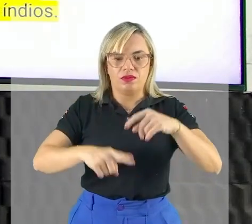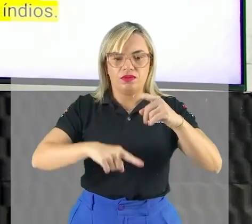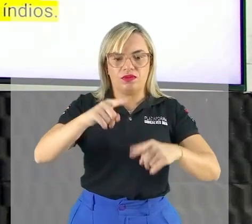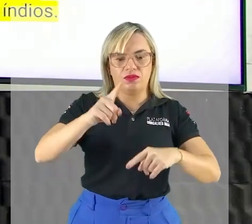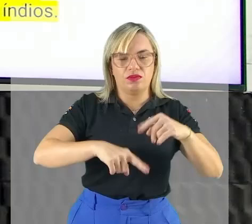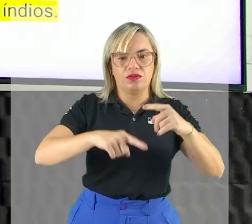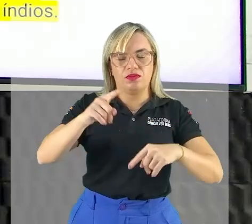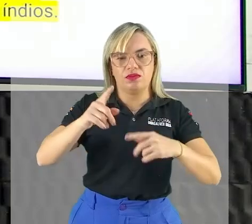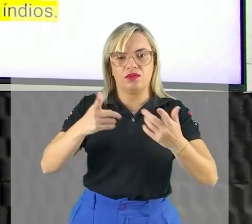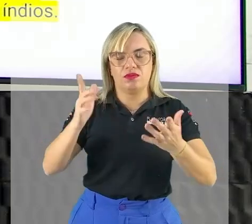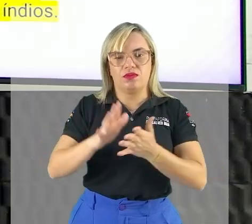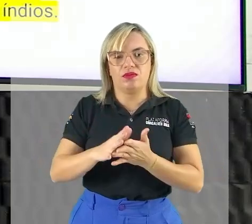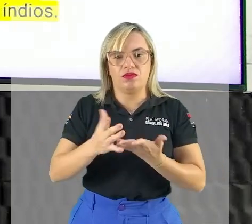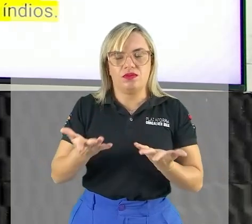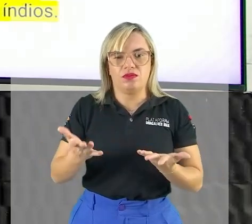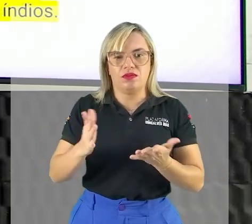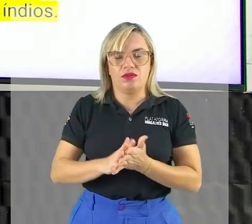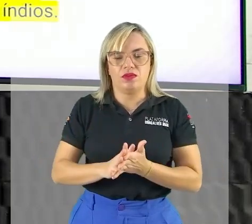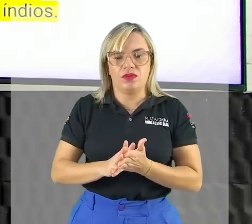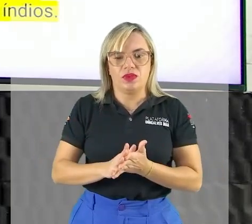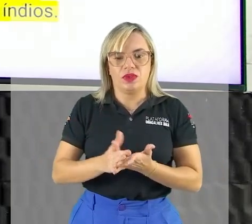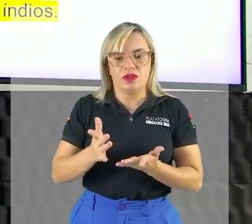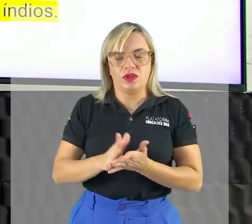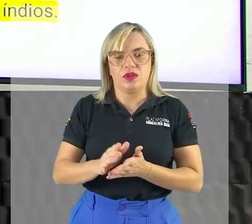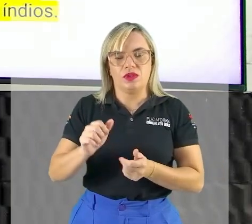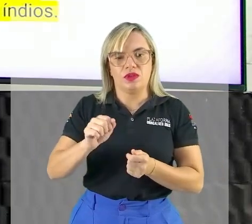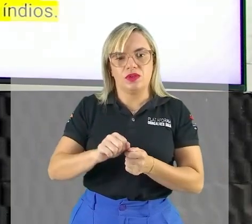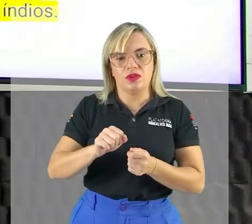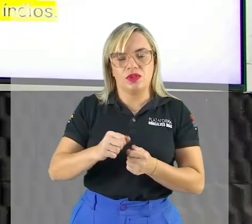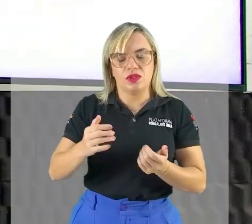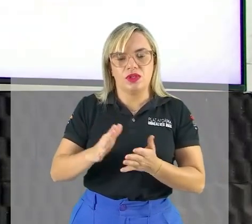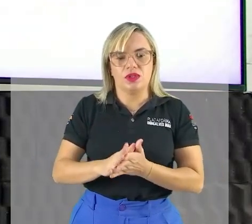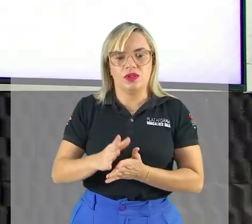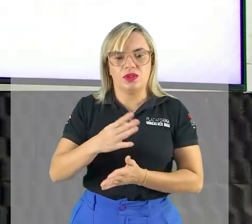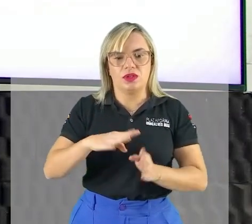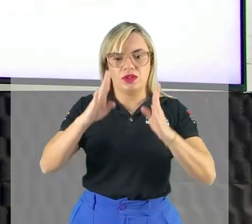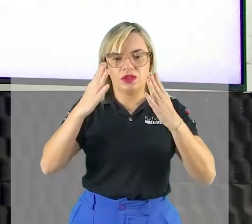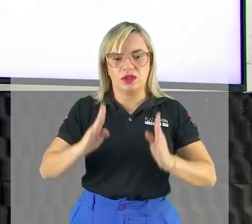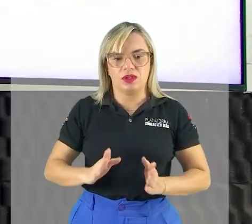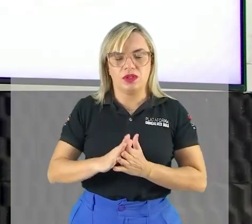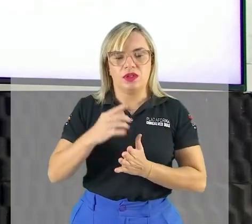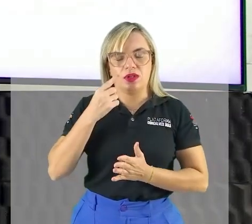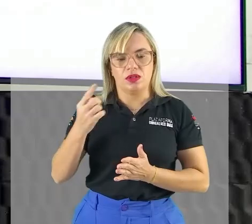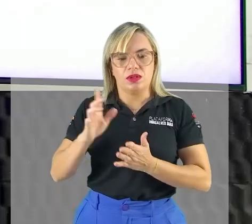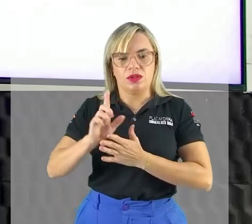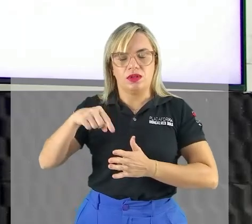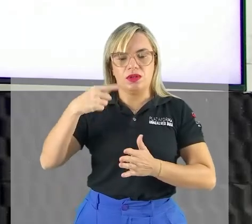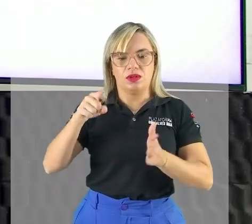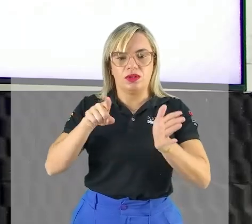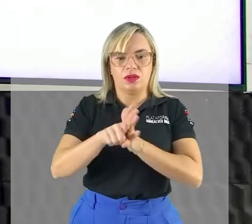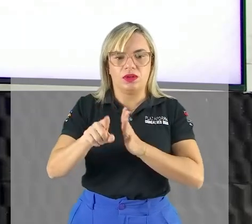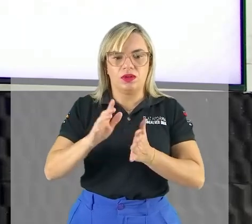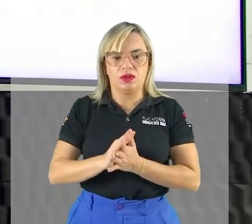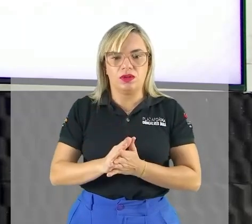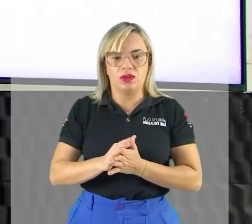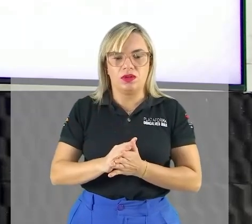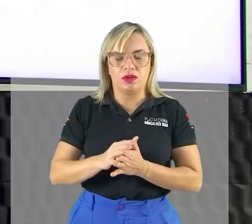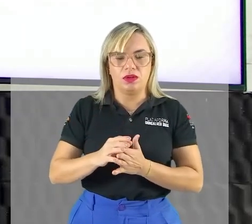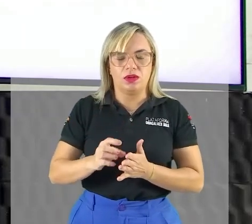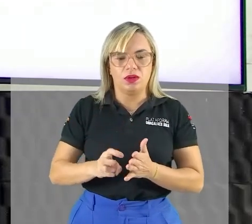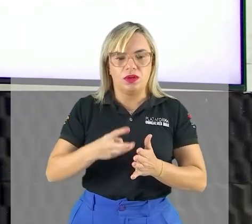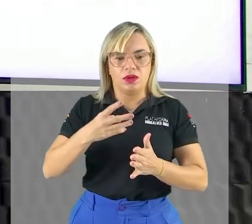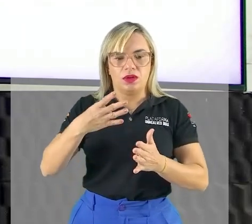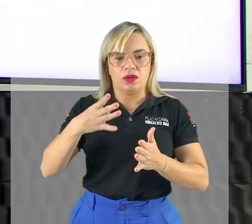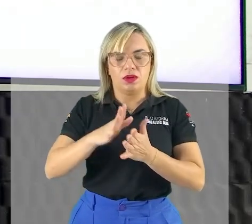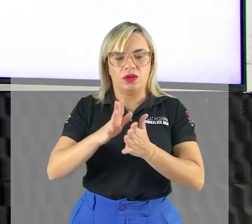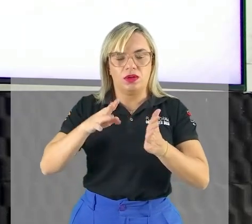foram eh de uma certa maneira eh revistos bom vamos para próxima questão a questão 34 Estados Unidos